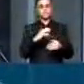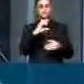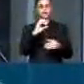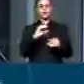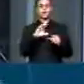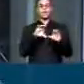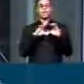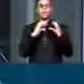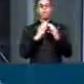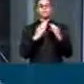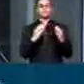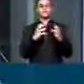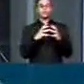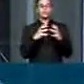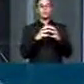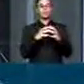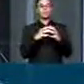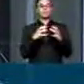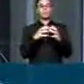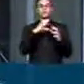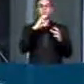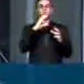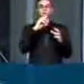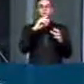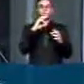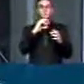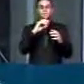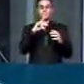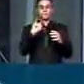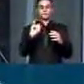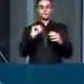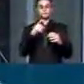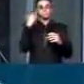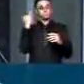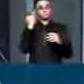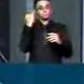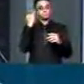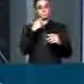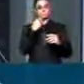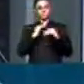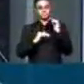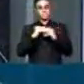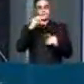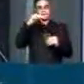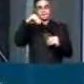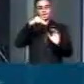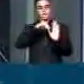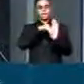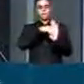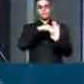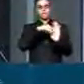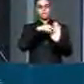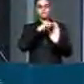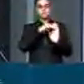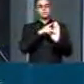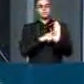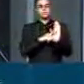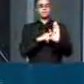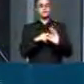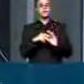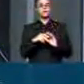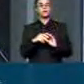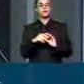provisória importante que discute a MP 636. Essa MP 636,